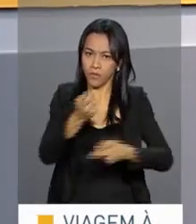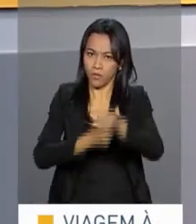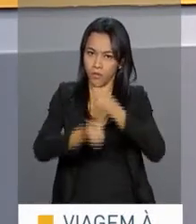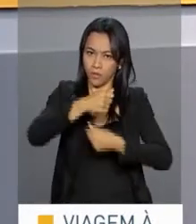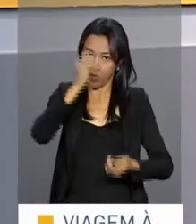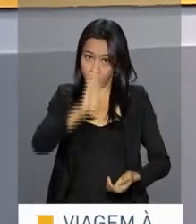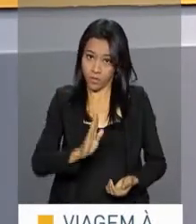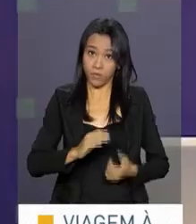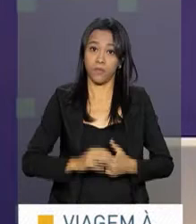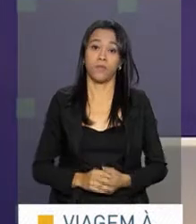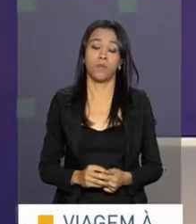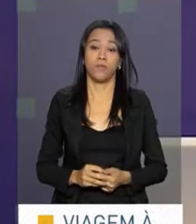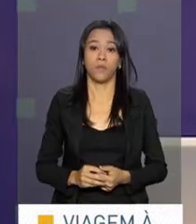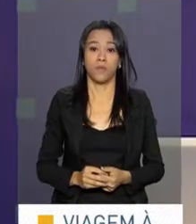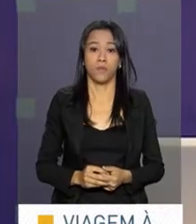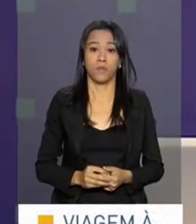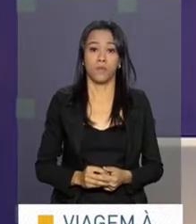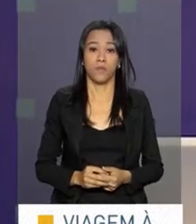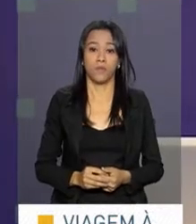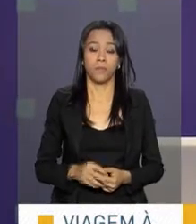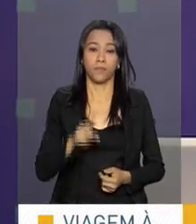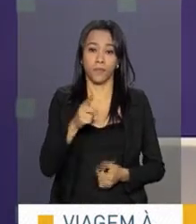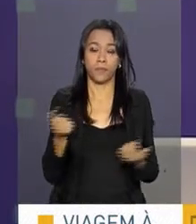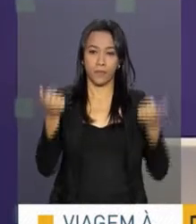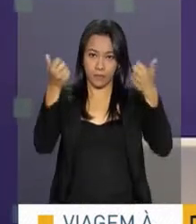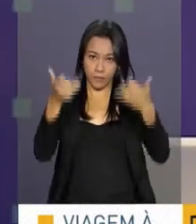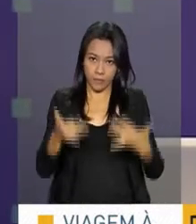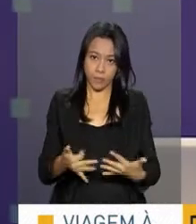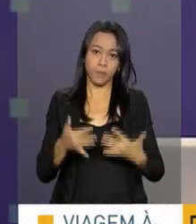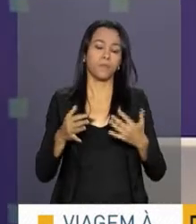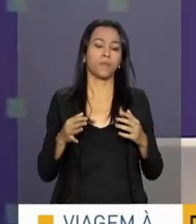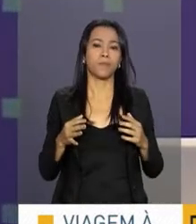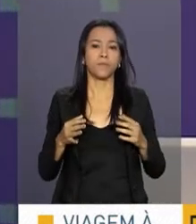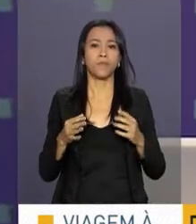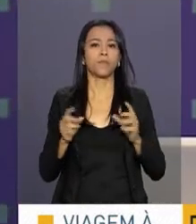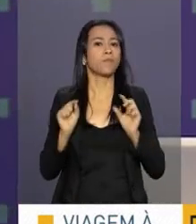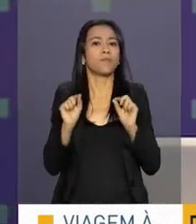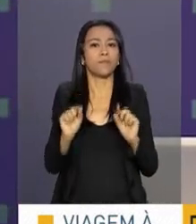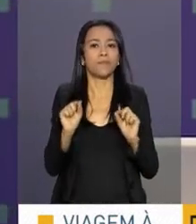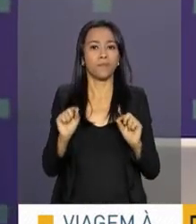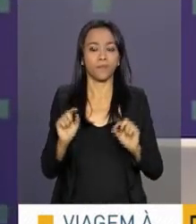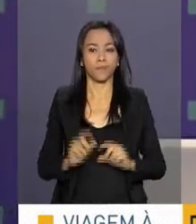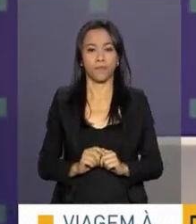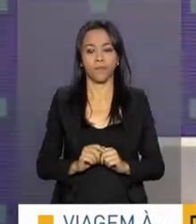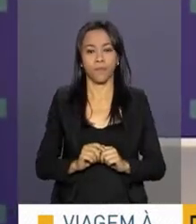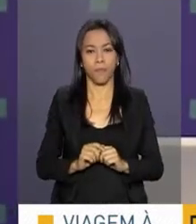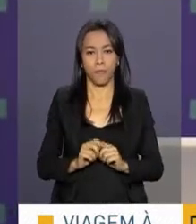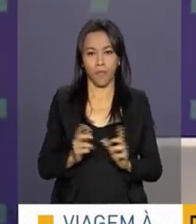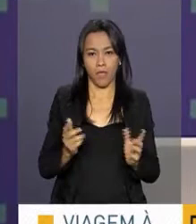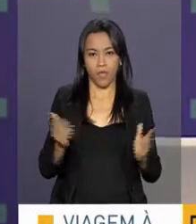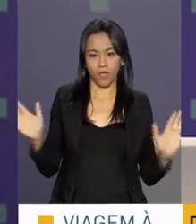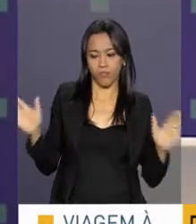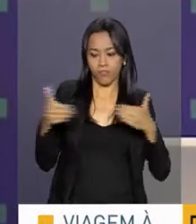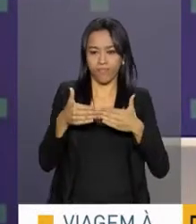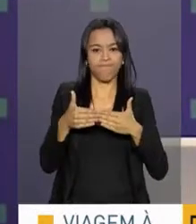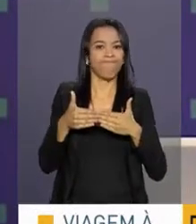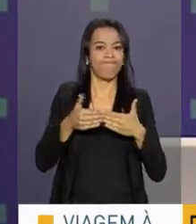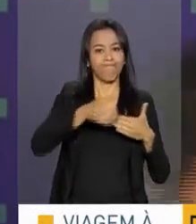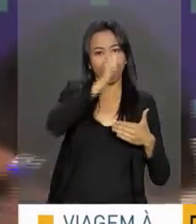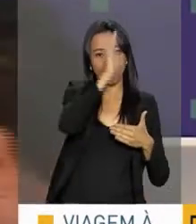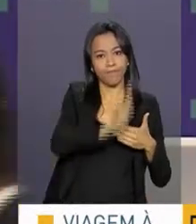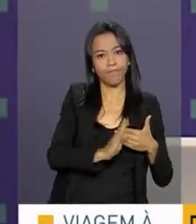brasileira. A relação que o Brasil e a China